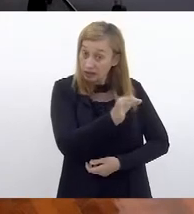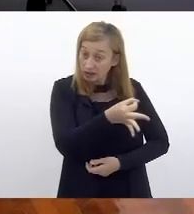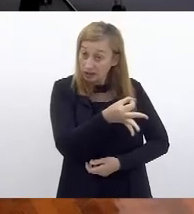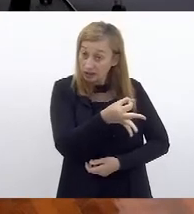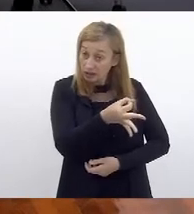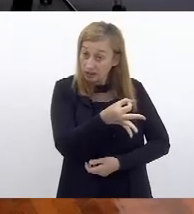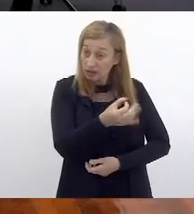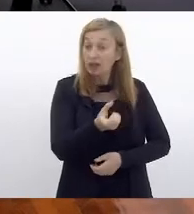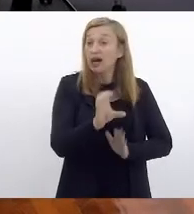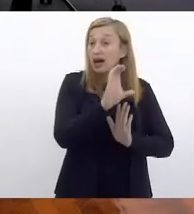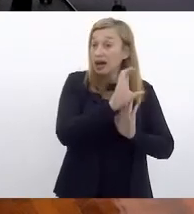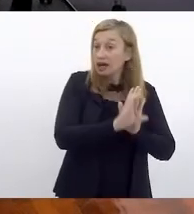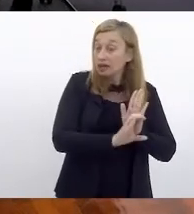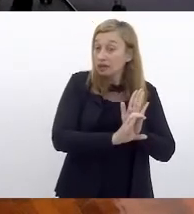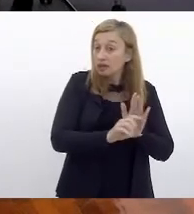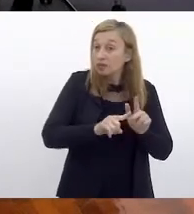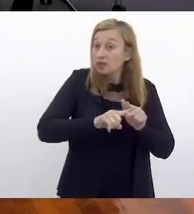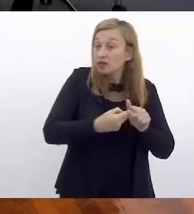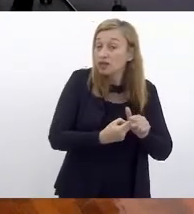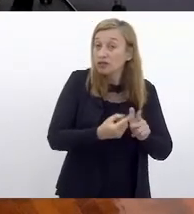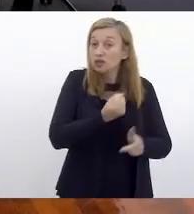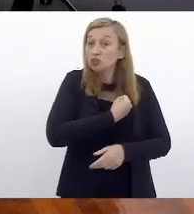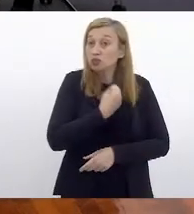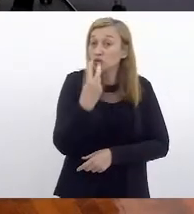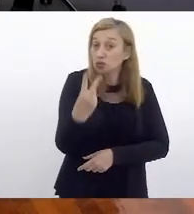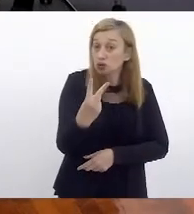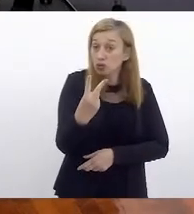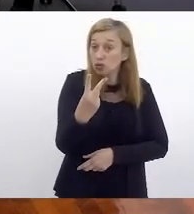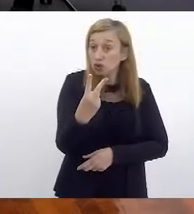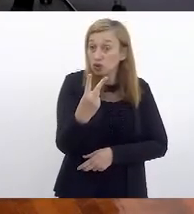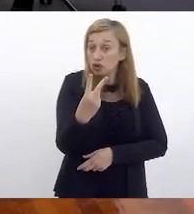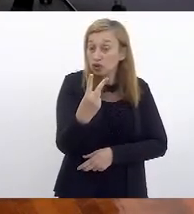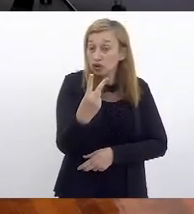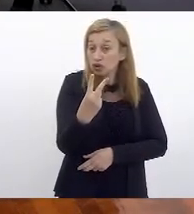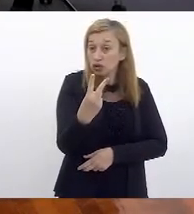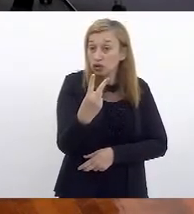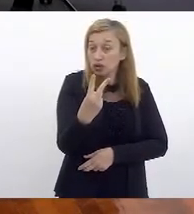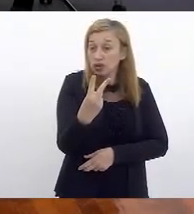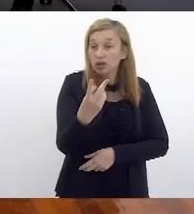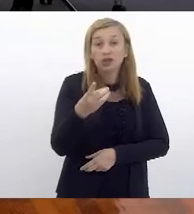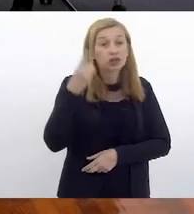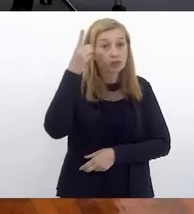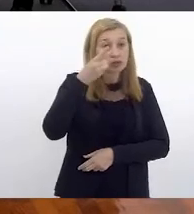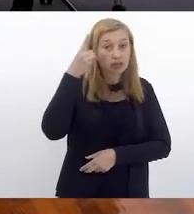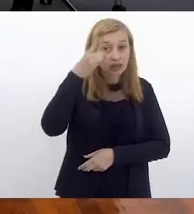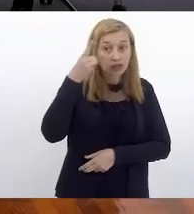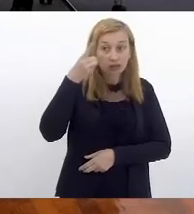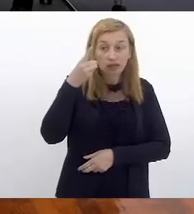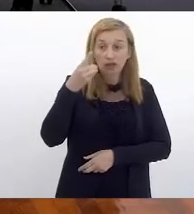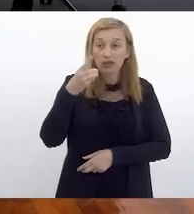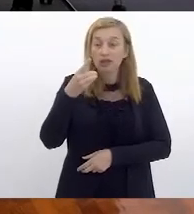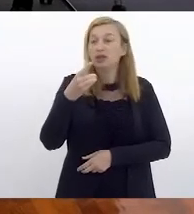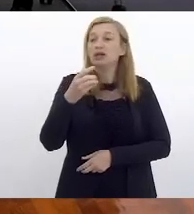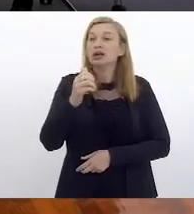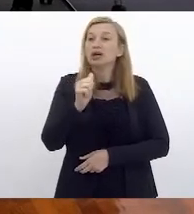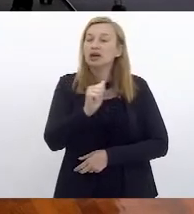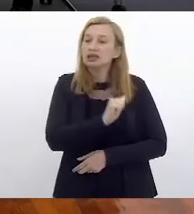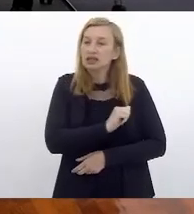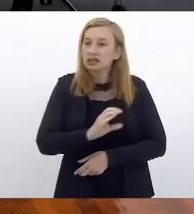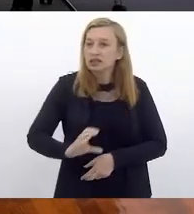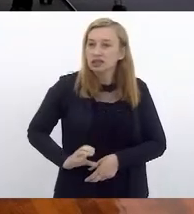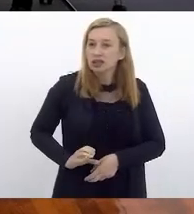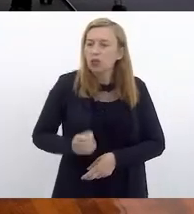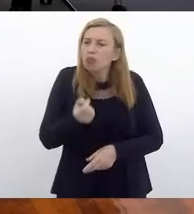emenda modificativa número 2, de autoria do deputado André Siciliano, com um